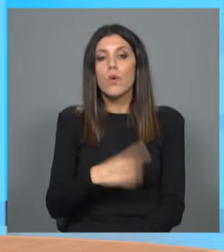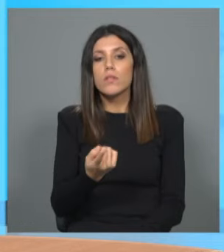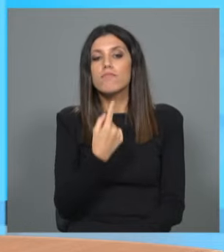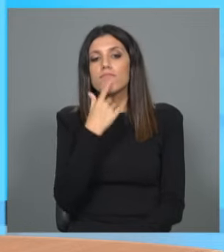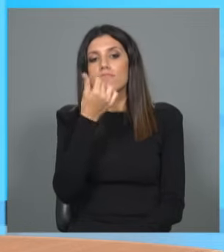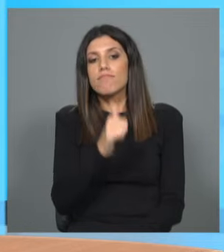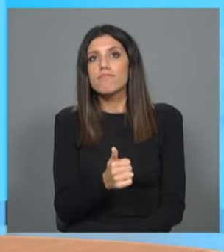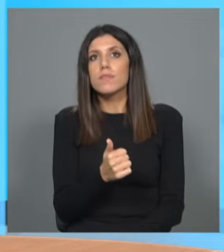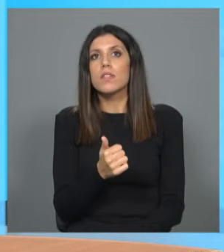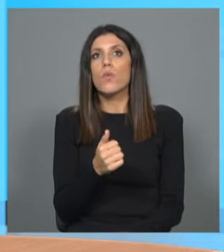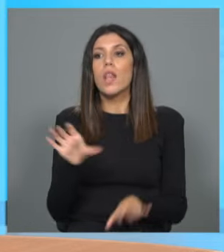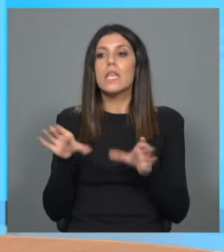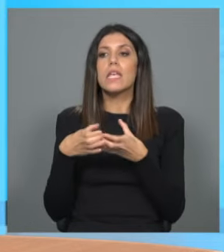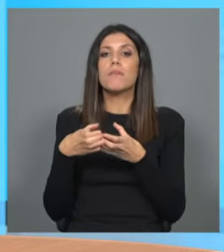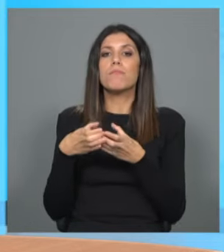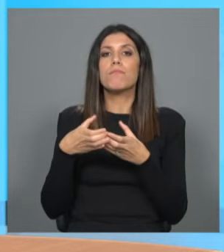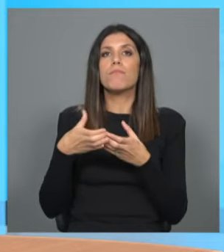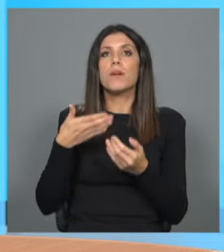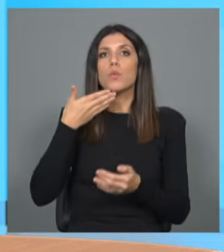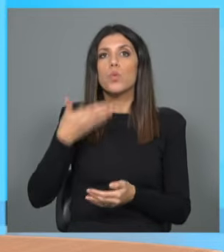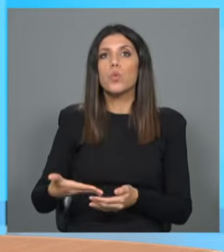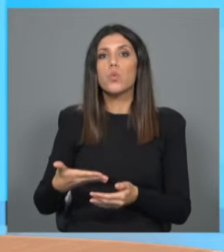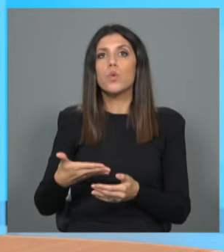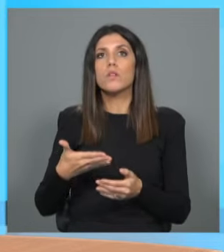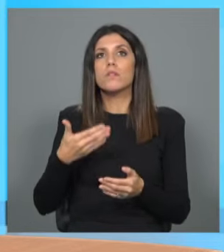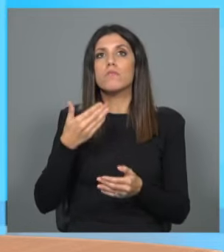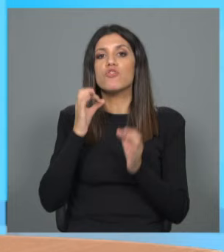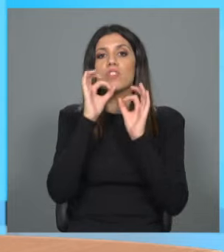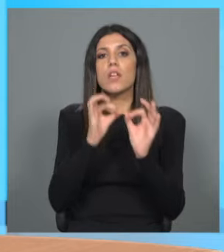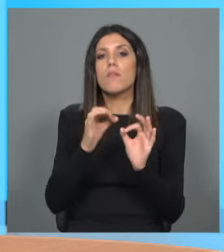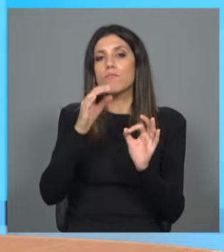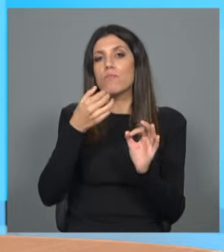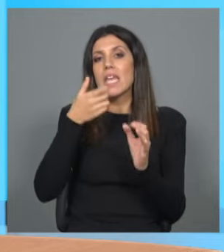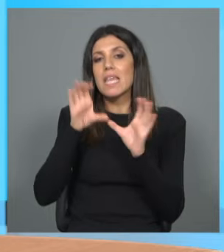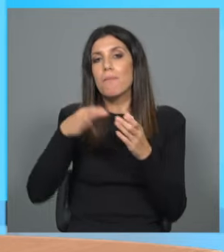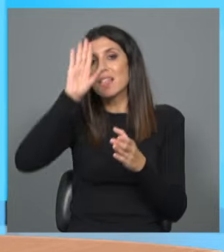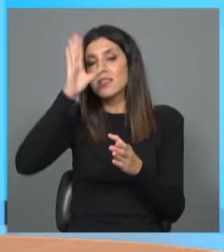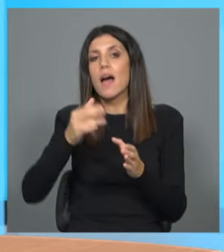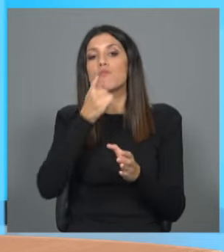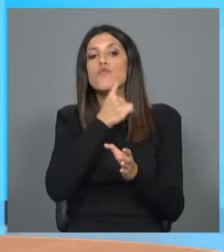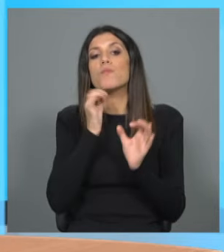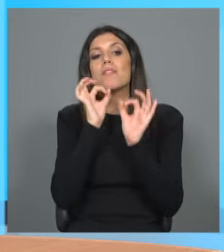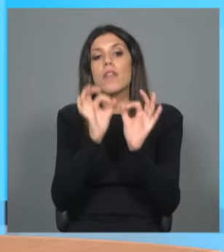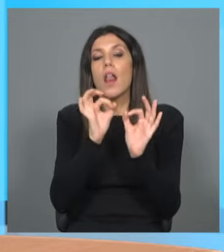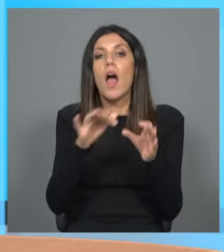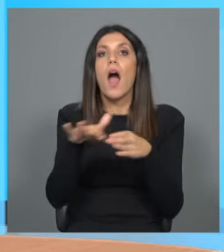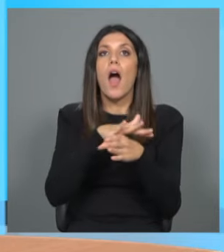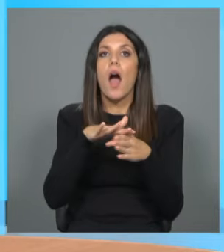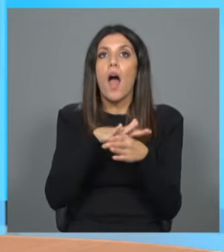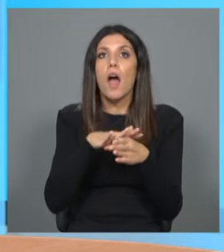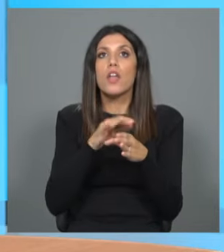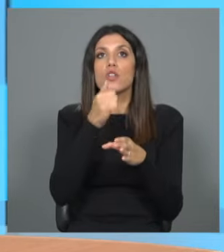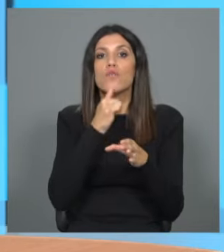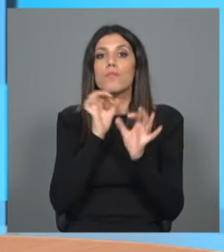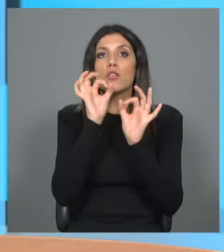a intervenção de uma equipa especializada em tratar sofrimento. A área da saúde especializada em tratar sofrimento